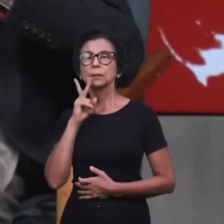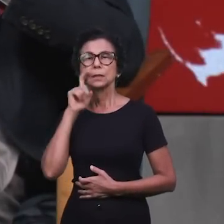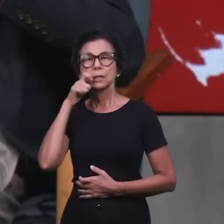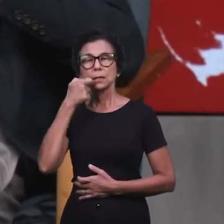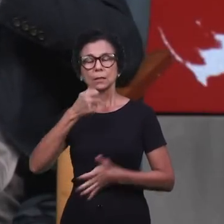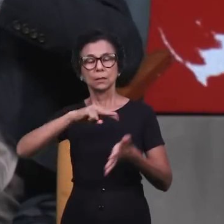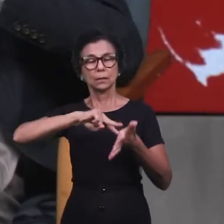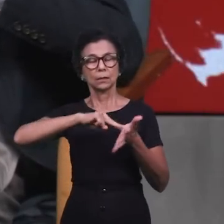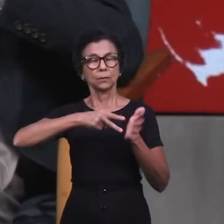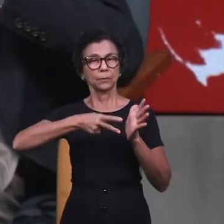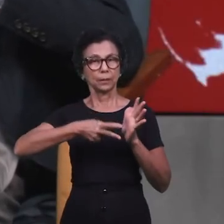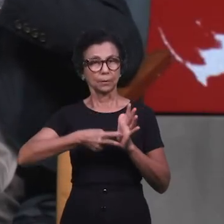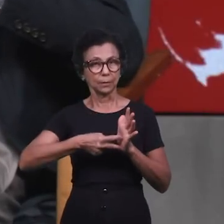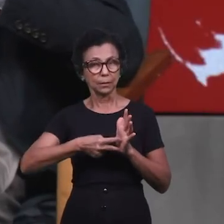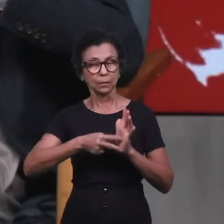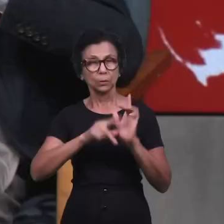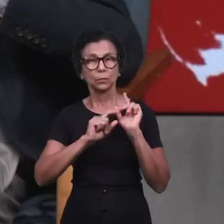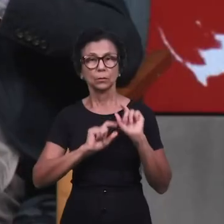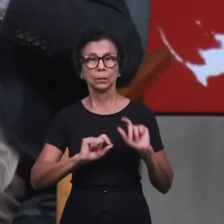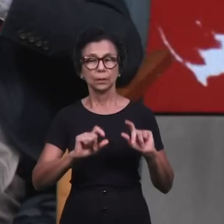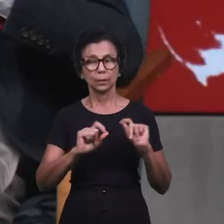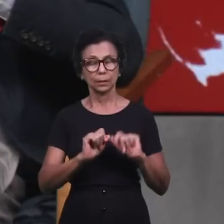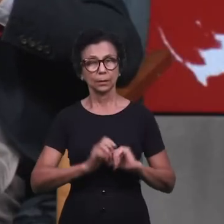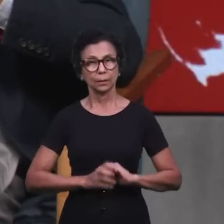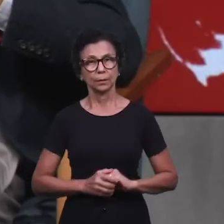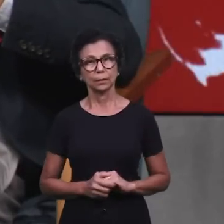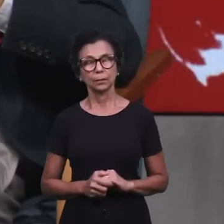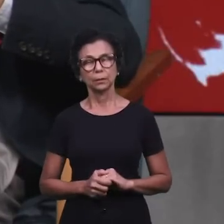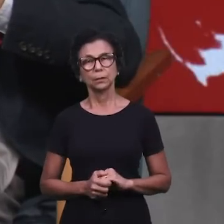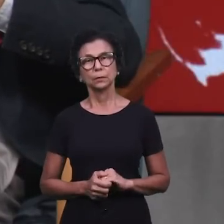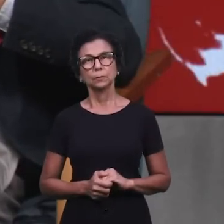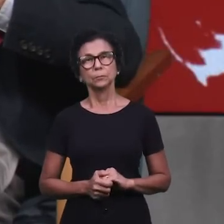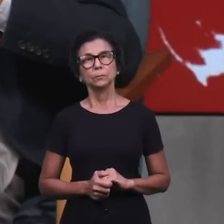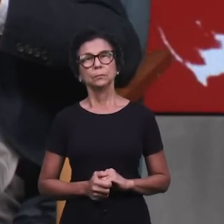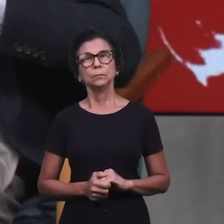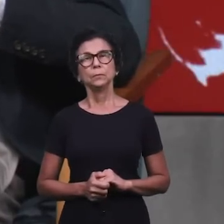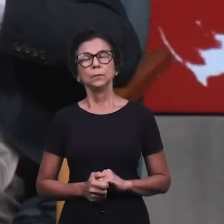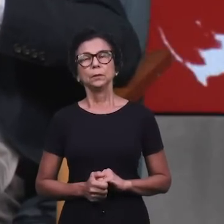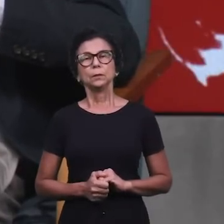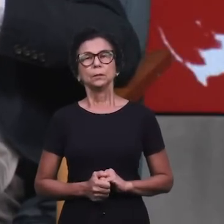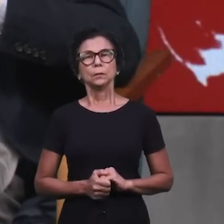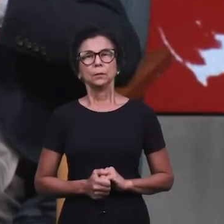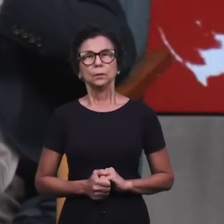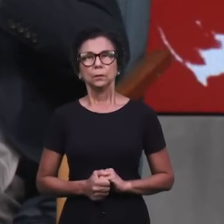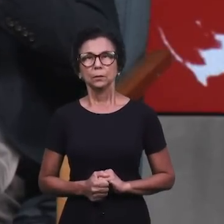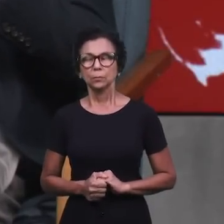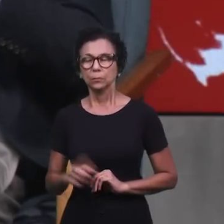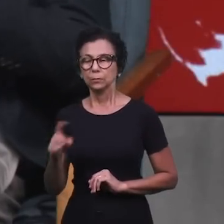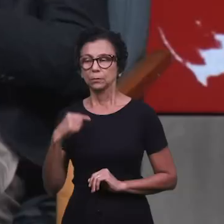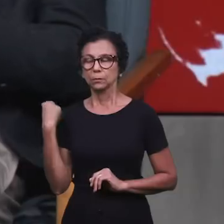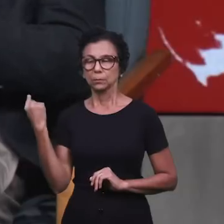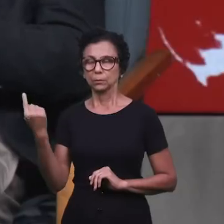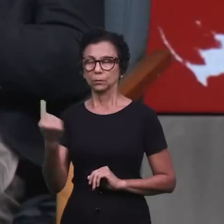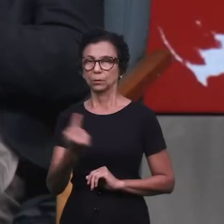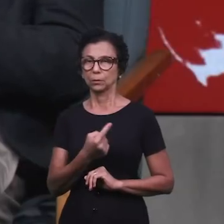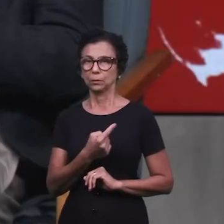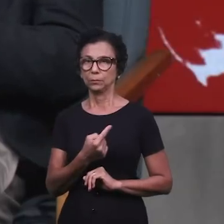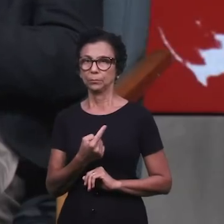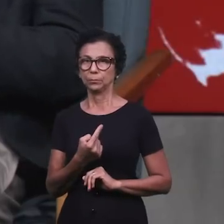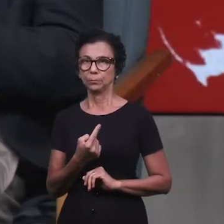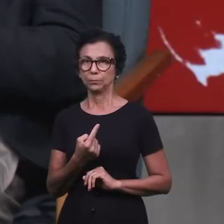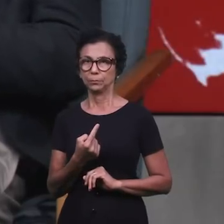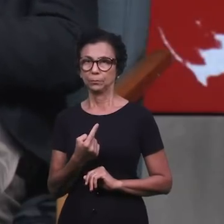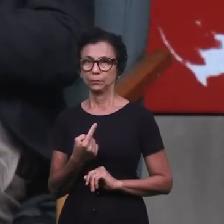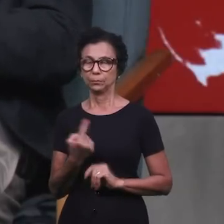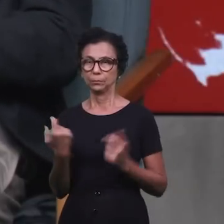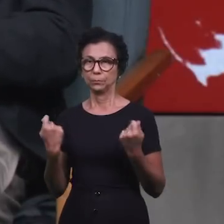para mostrar para a igreja que nós dependemos de uma operação do Espírito